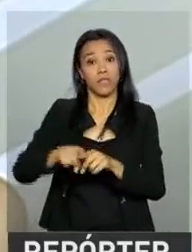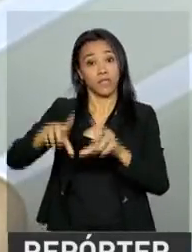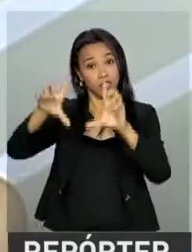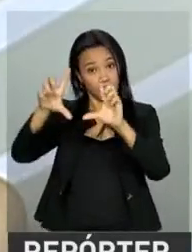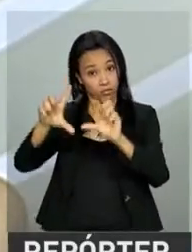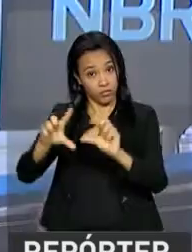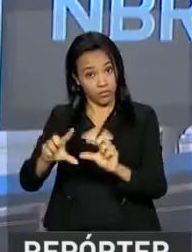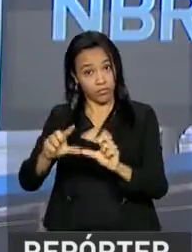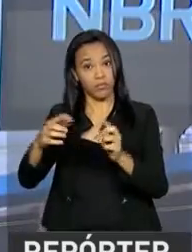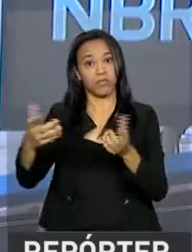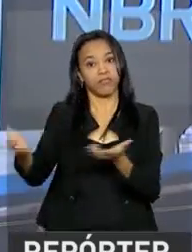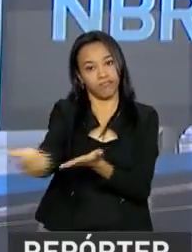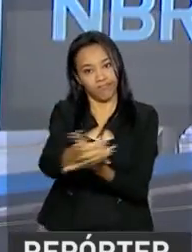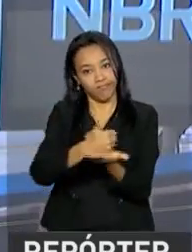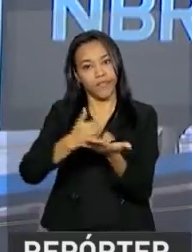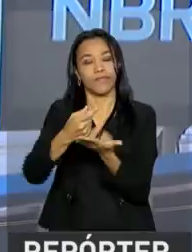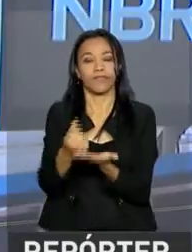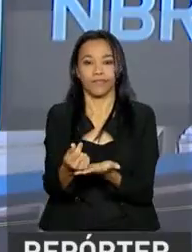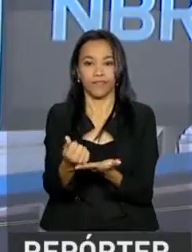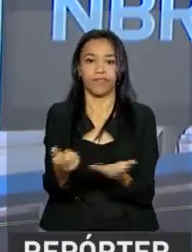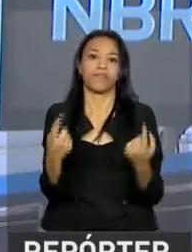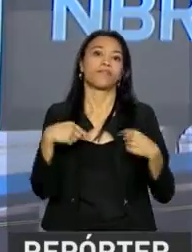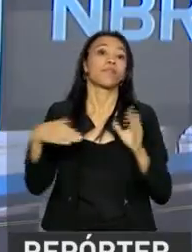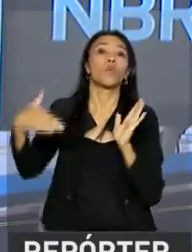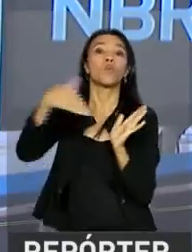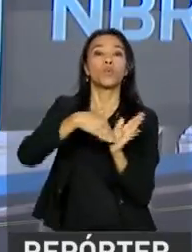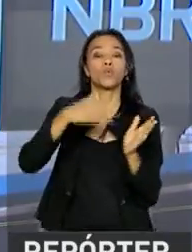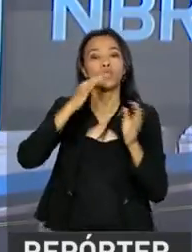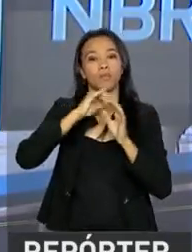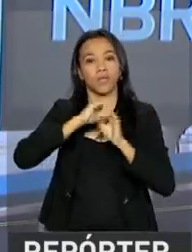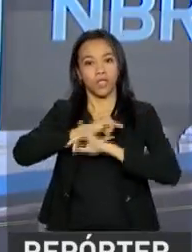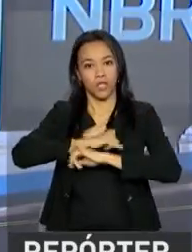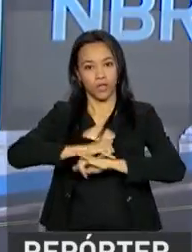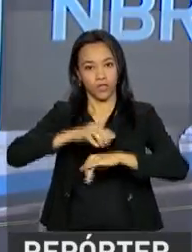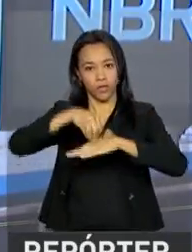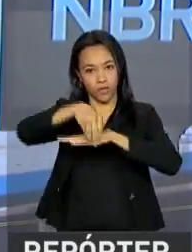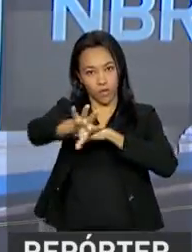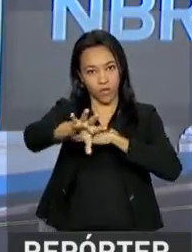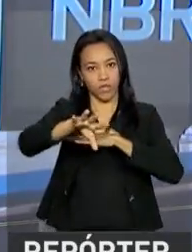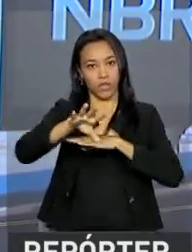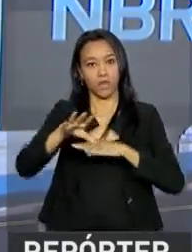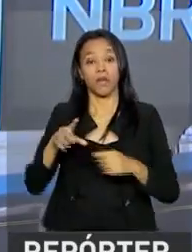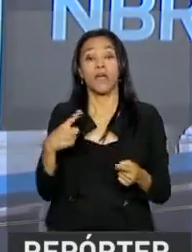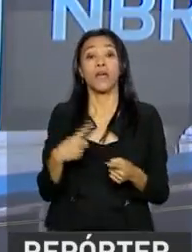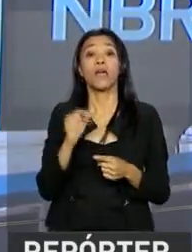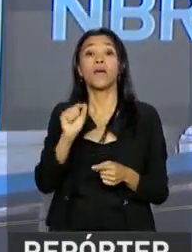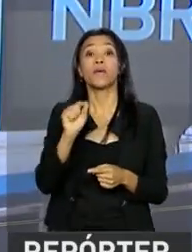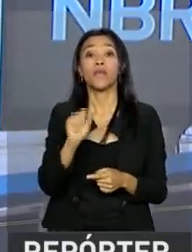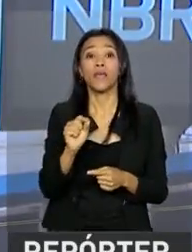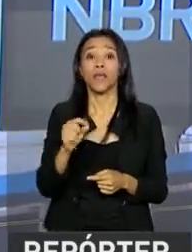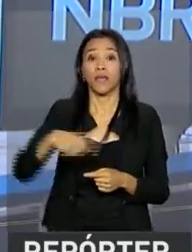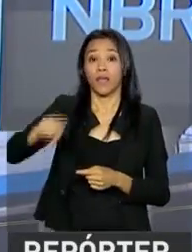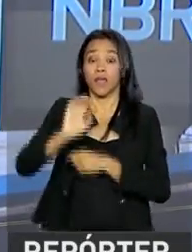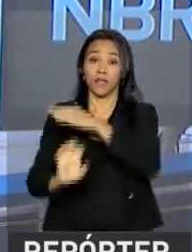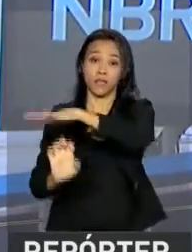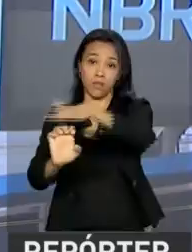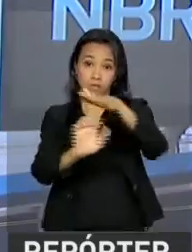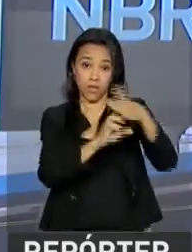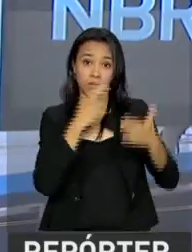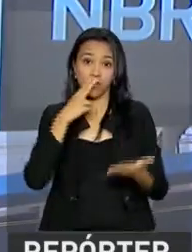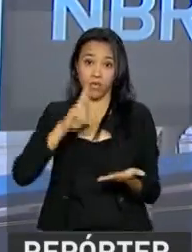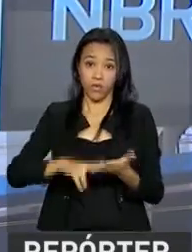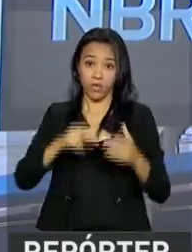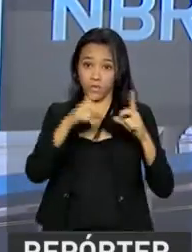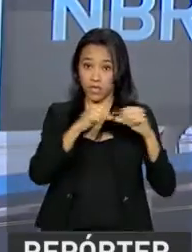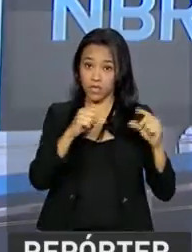da receita. Uma última informação antes de encerrar o nosso repórter NBR é que as agências dos Correios de Brasília e São